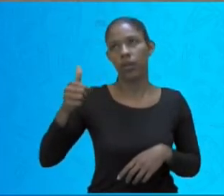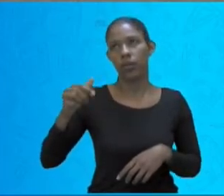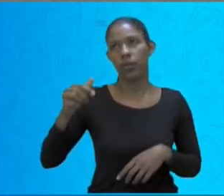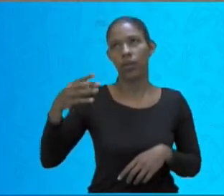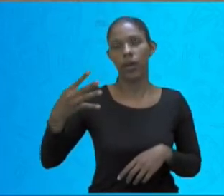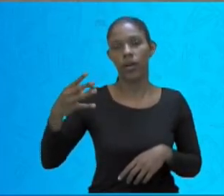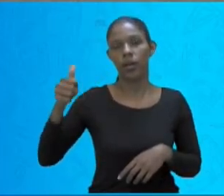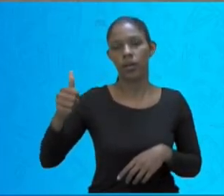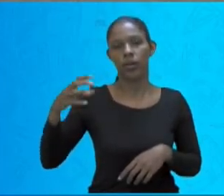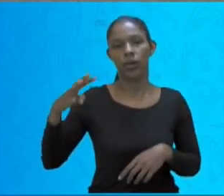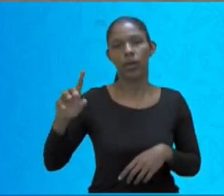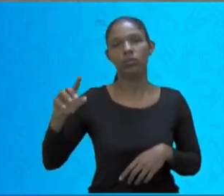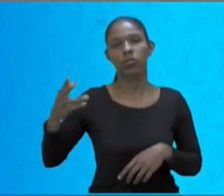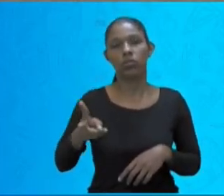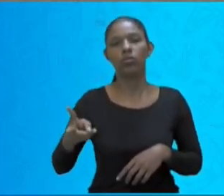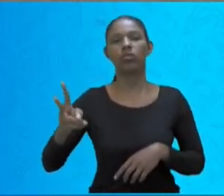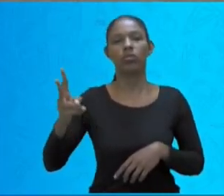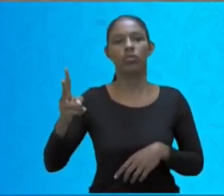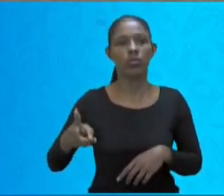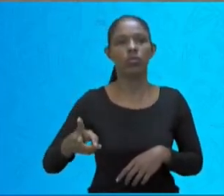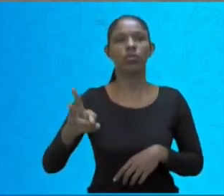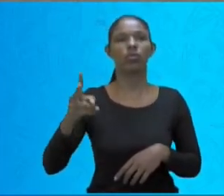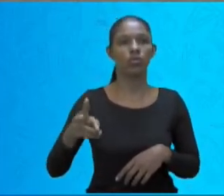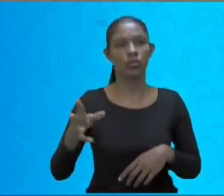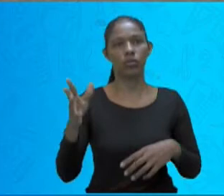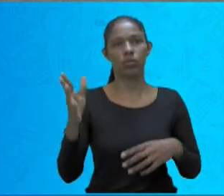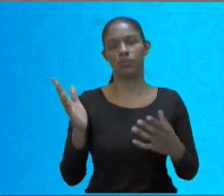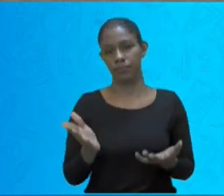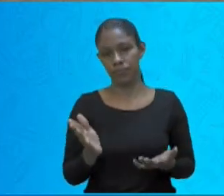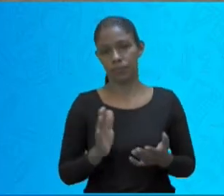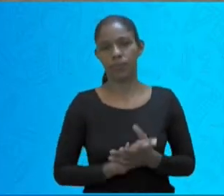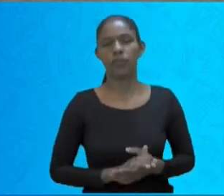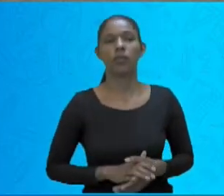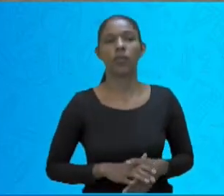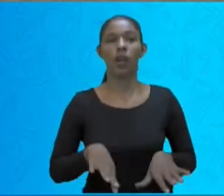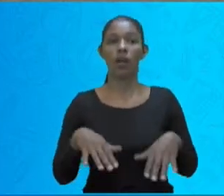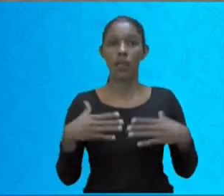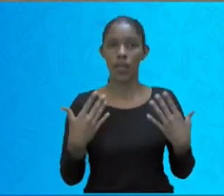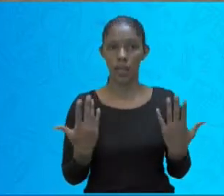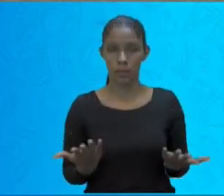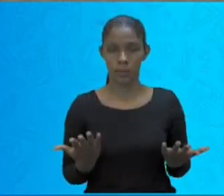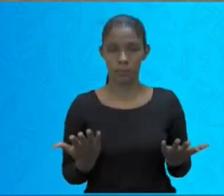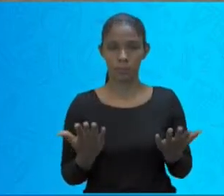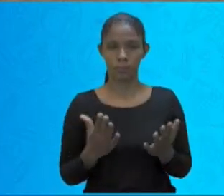1,41, 42, 13 e por aí vai. Como então